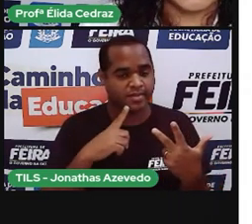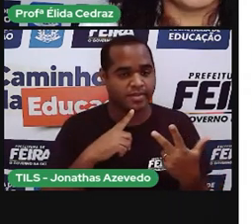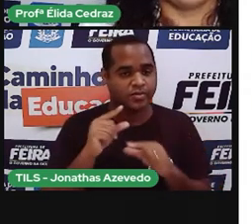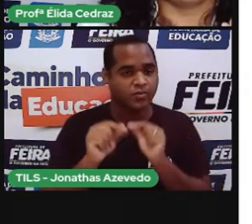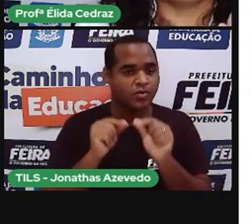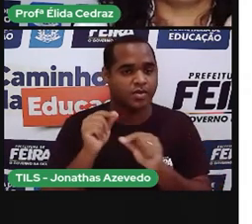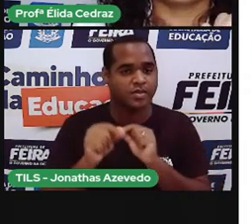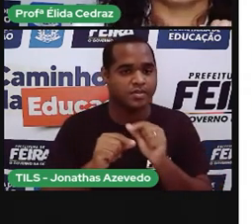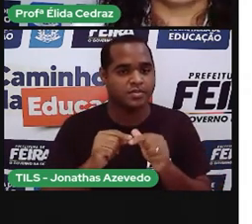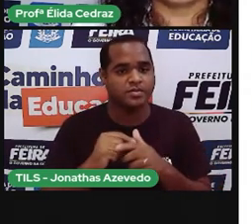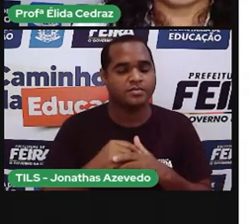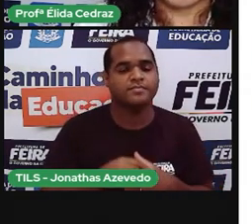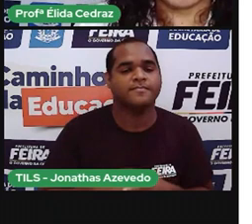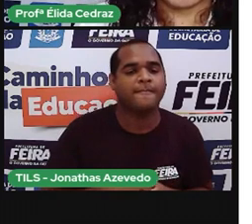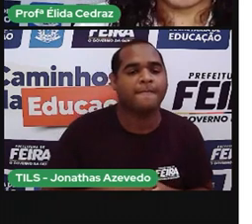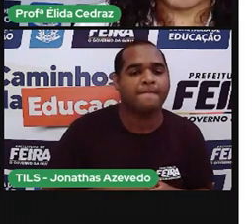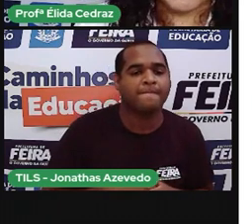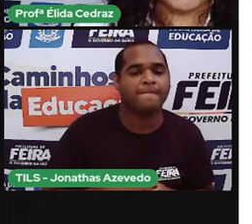caros.